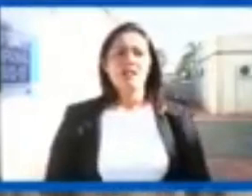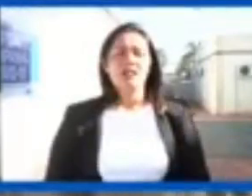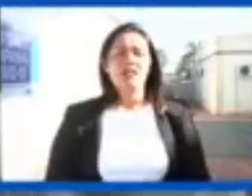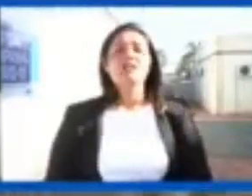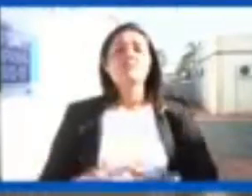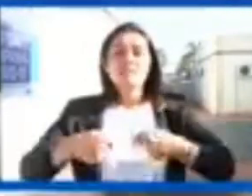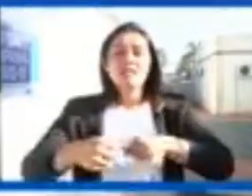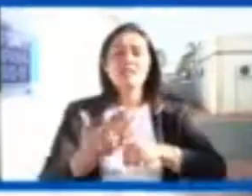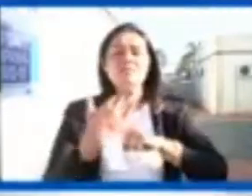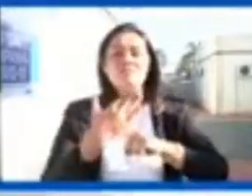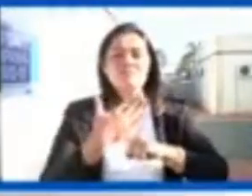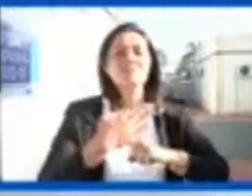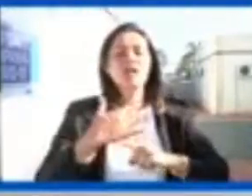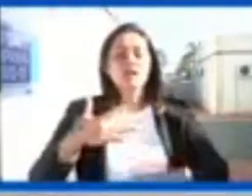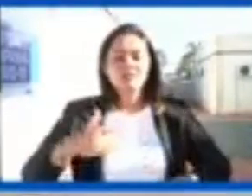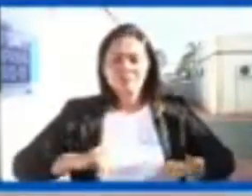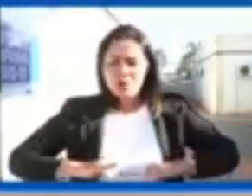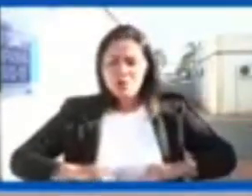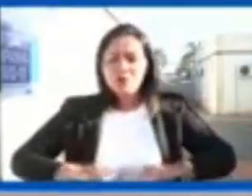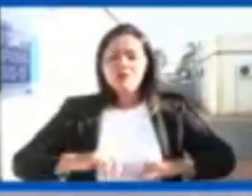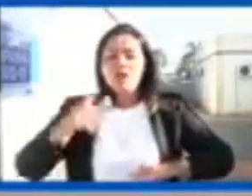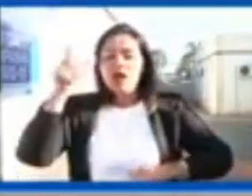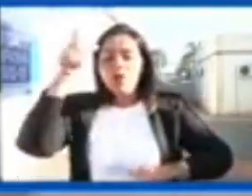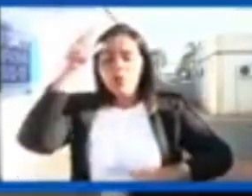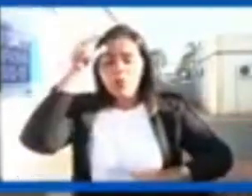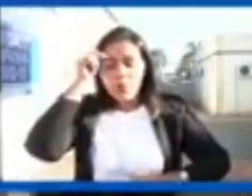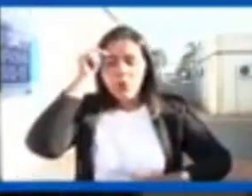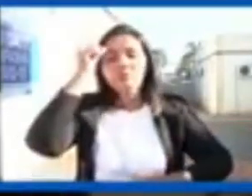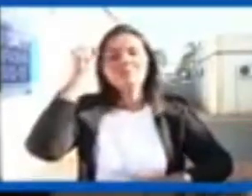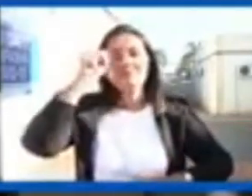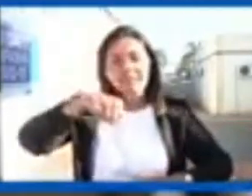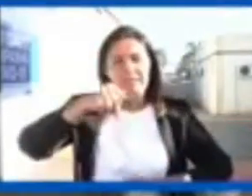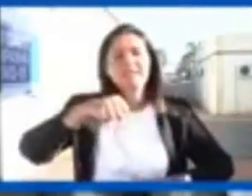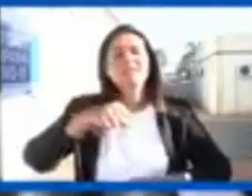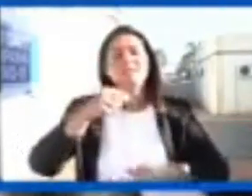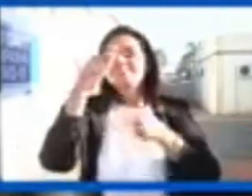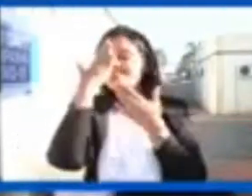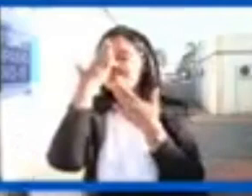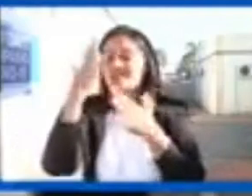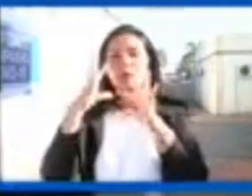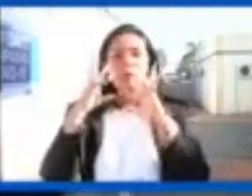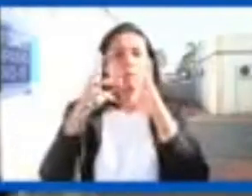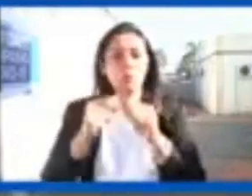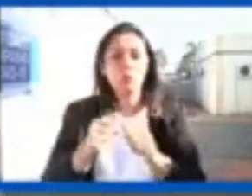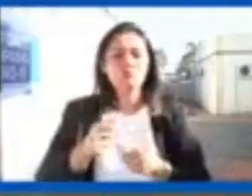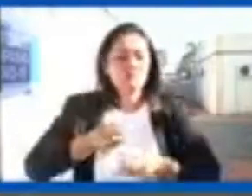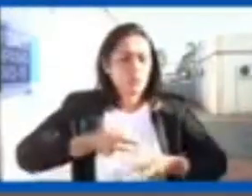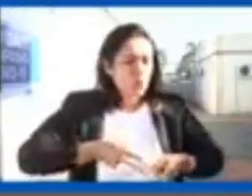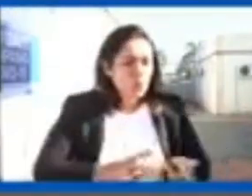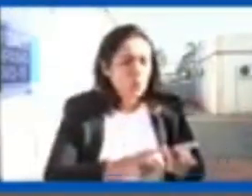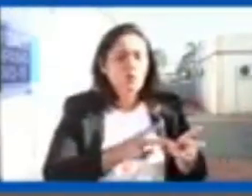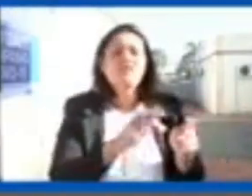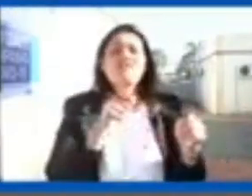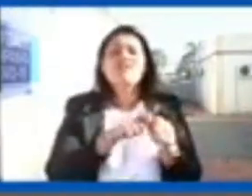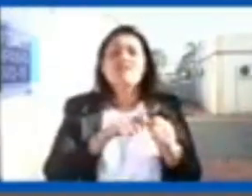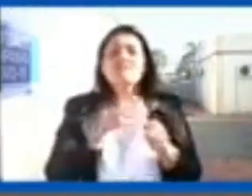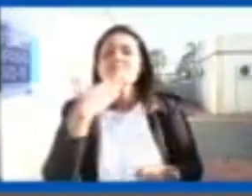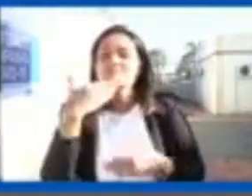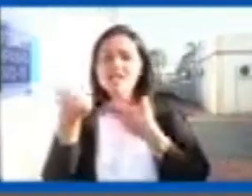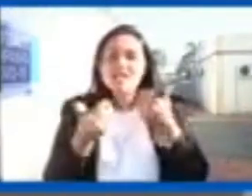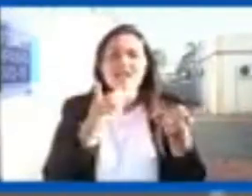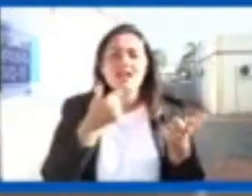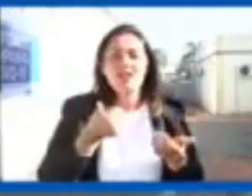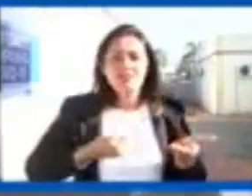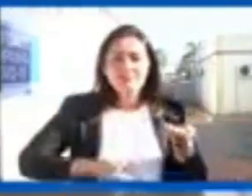sofrimento é o meu muito obrigado a todos e podem ter certeza que continuaremos fazendo o nosso